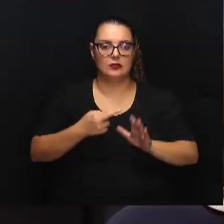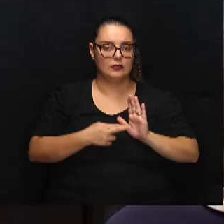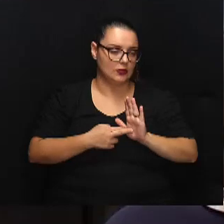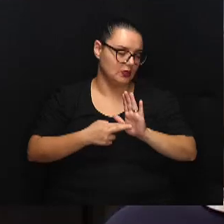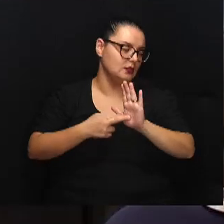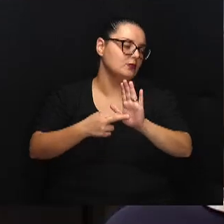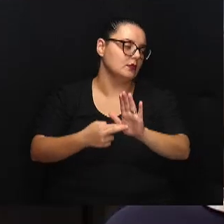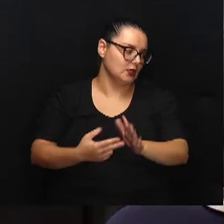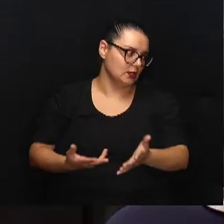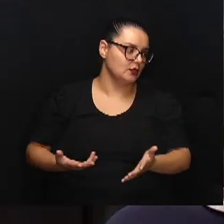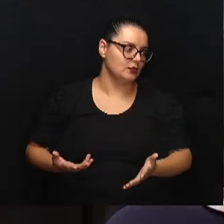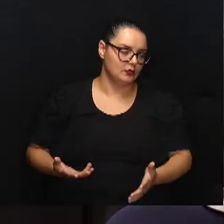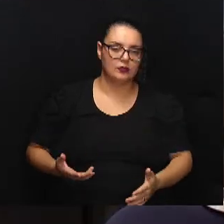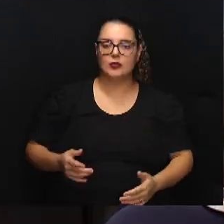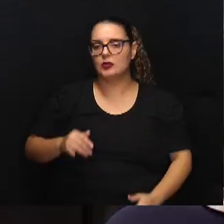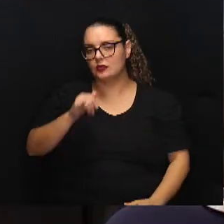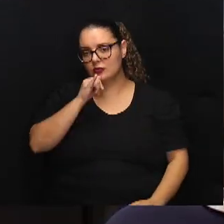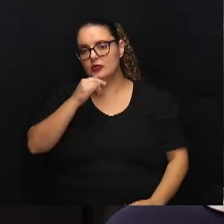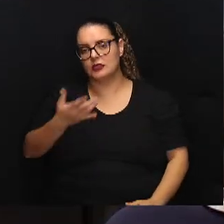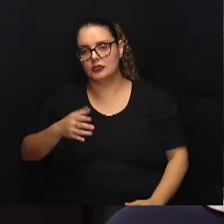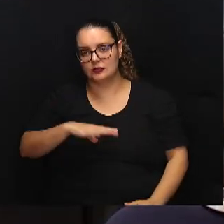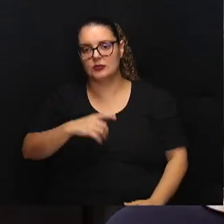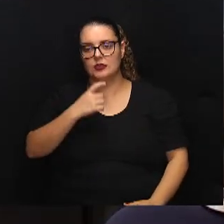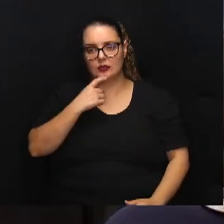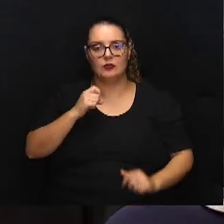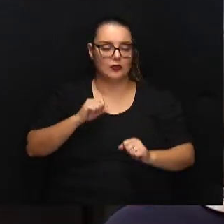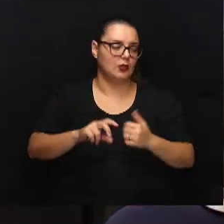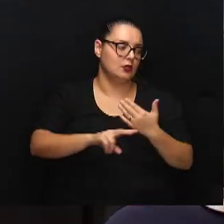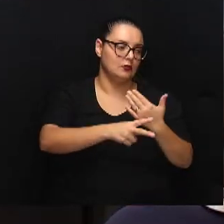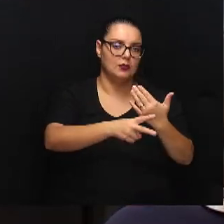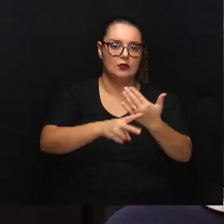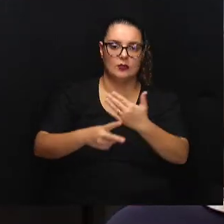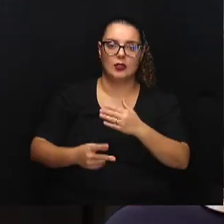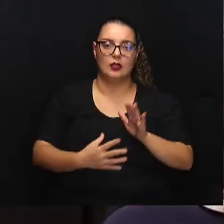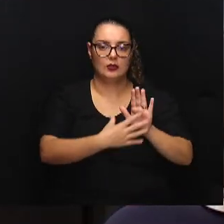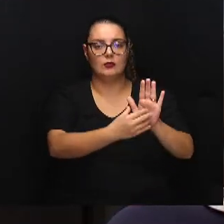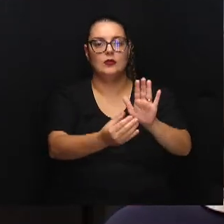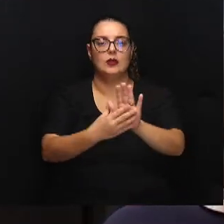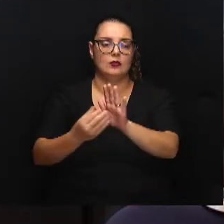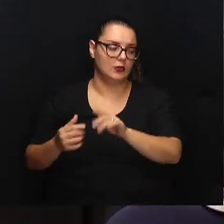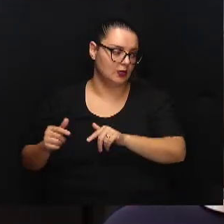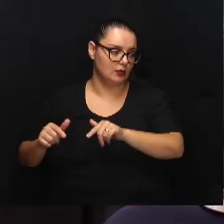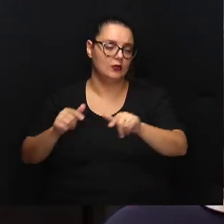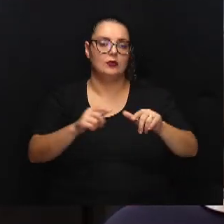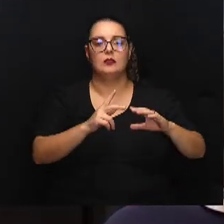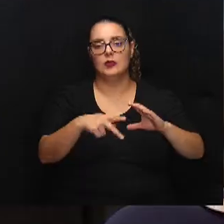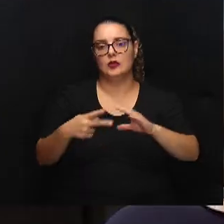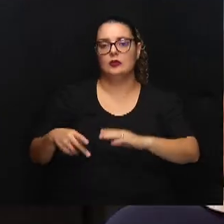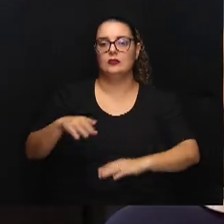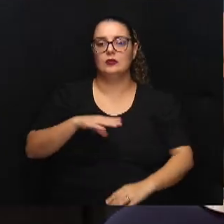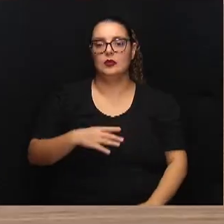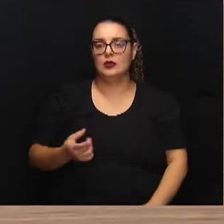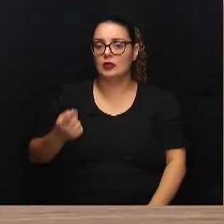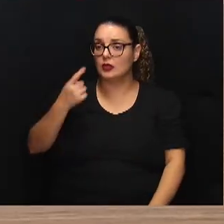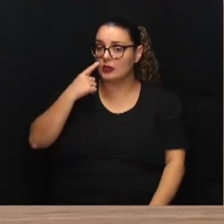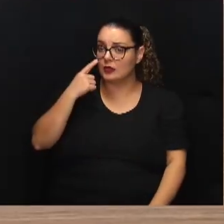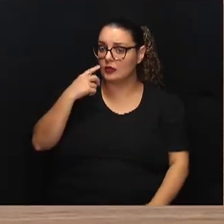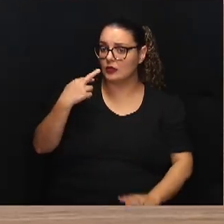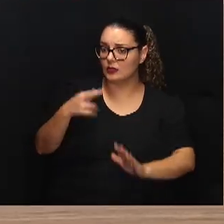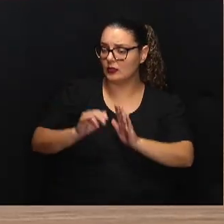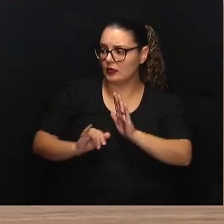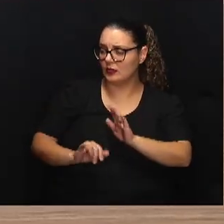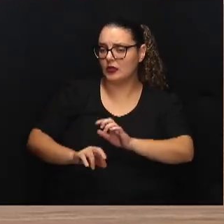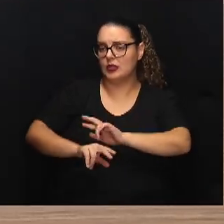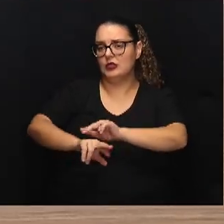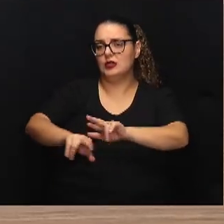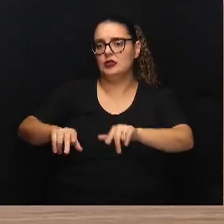referência para que o exemplo de Campinas possa ser replicado em outros ambientes de Câmara Municipal. Eu vi lá a relação, eram